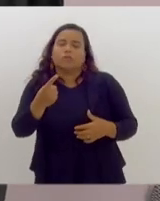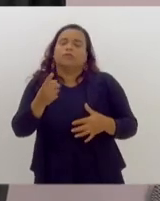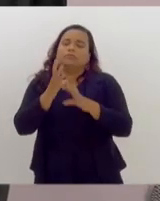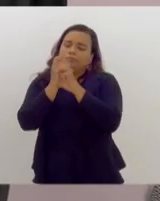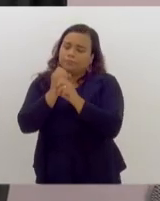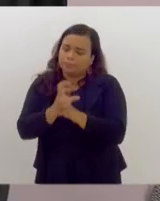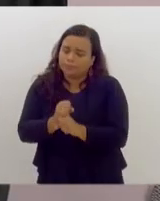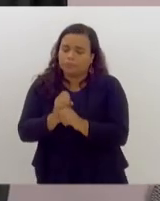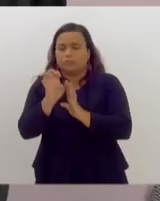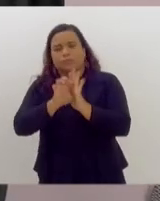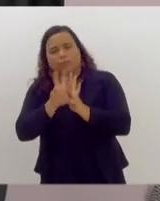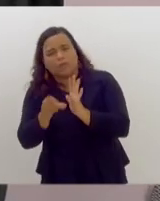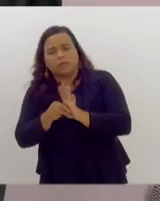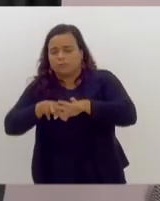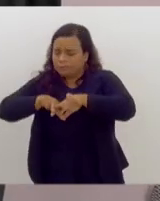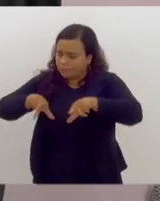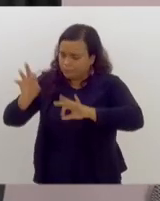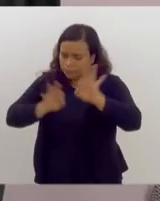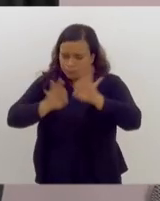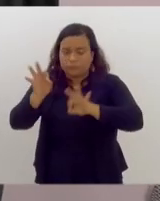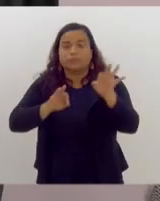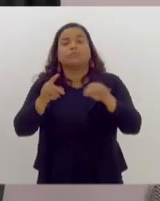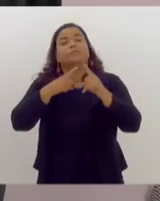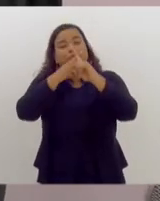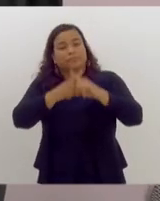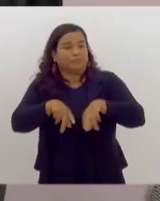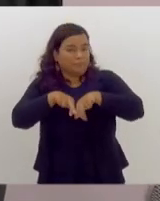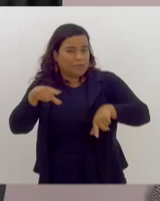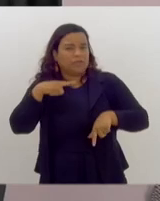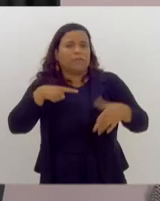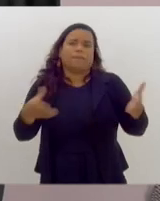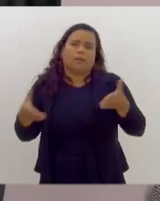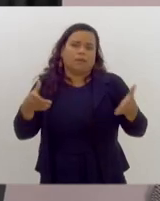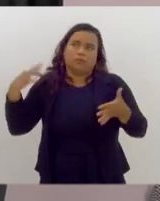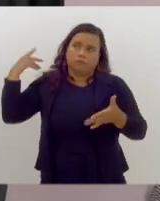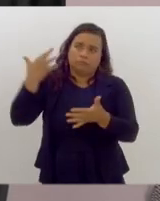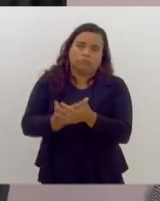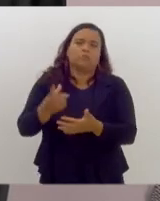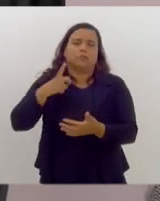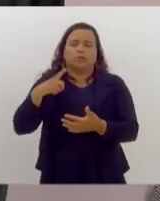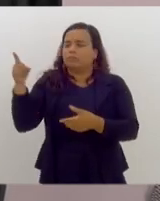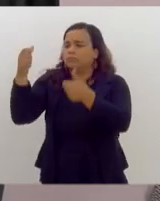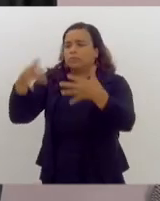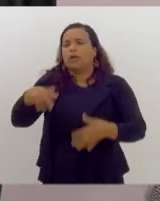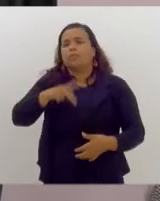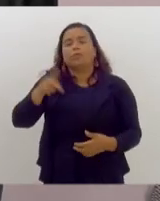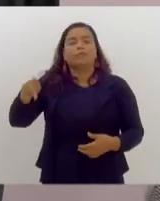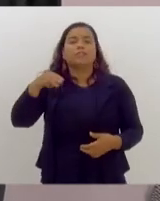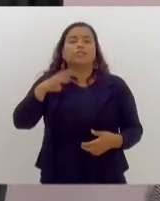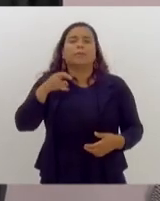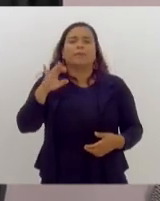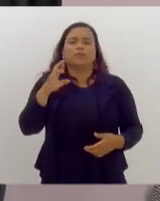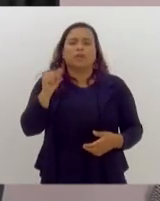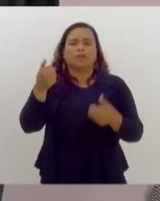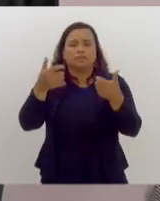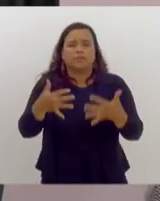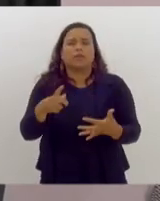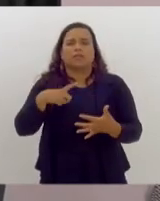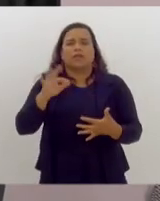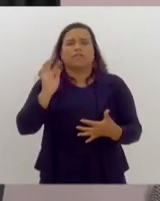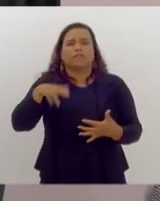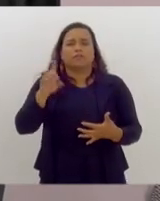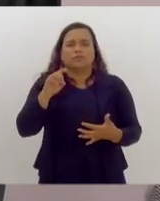aperfeiçoamento. Temos outros desafios, né, nesse período de lá para cá, como foi dito, né, pelo professor Madureira, a gente teve